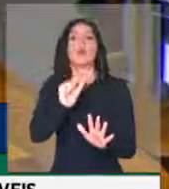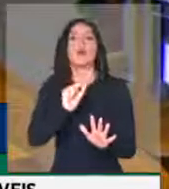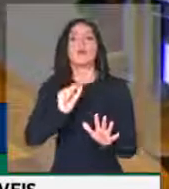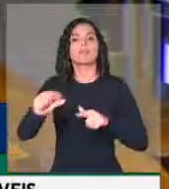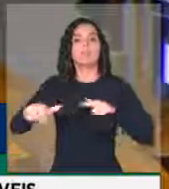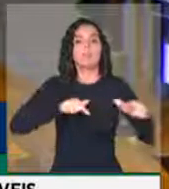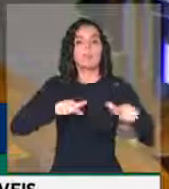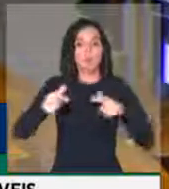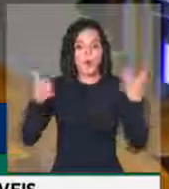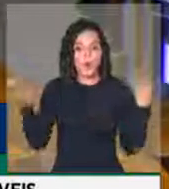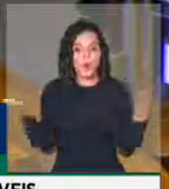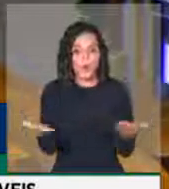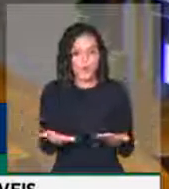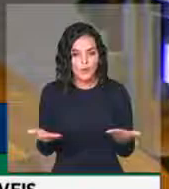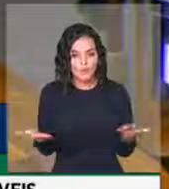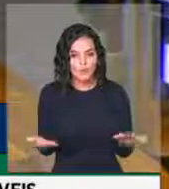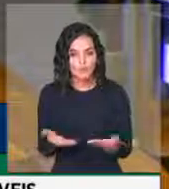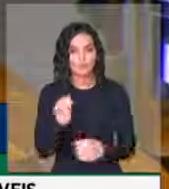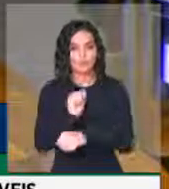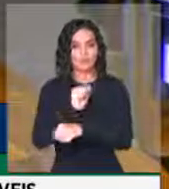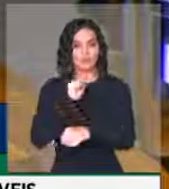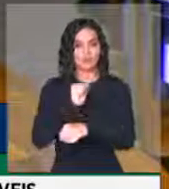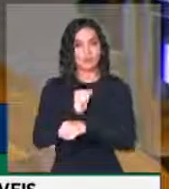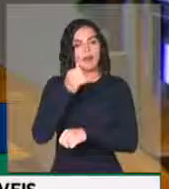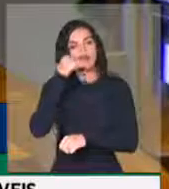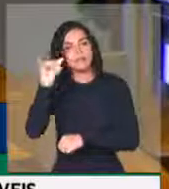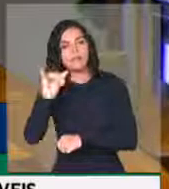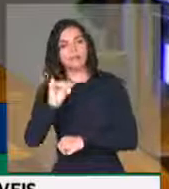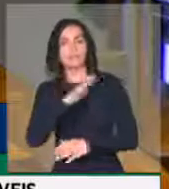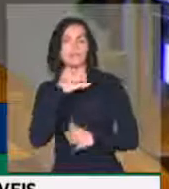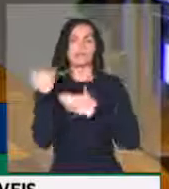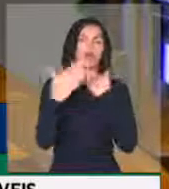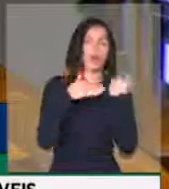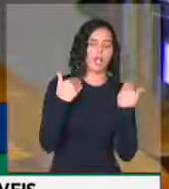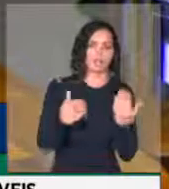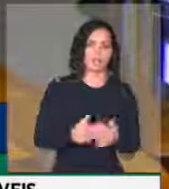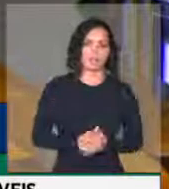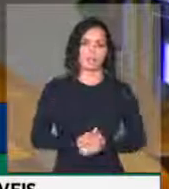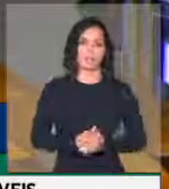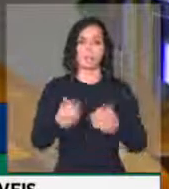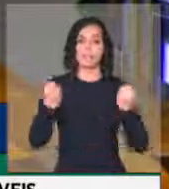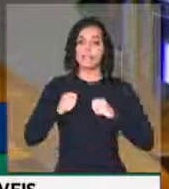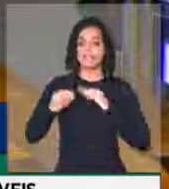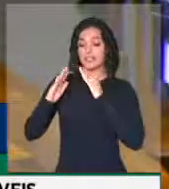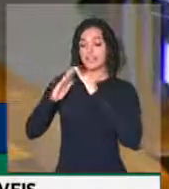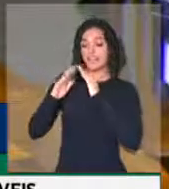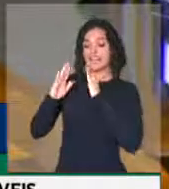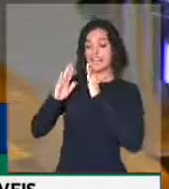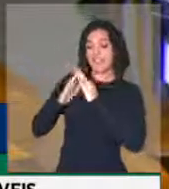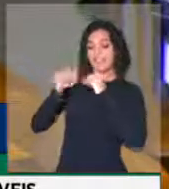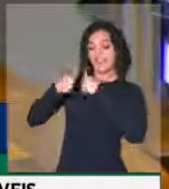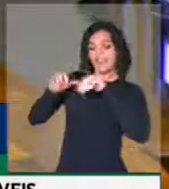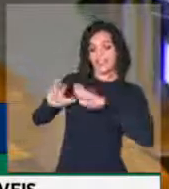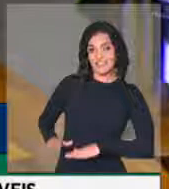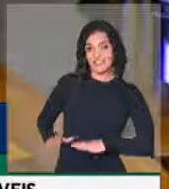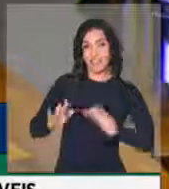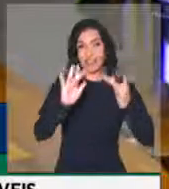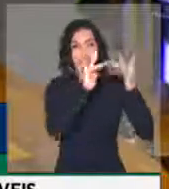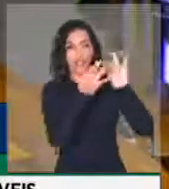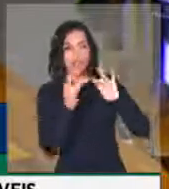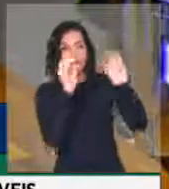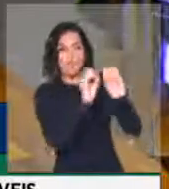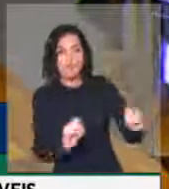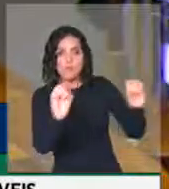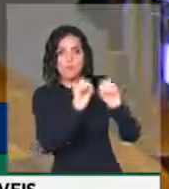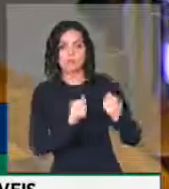dos trabalhos hoje, para que não tenha mais mortes amanhã. Para encerrar, essa renda mínima é um bom começo. Nós fizemos o